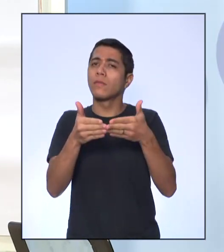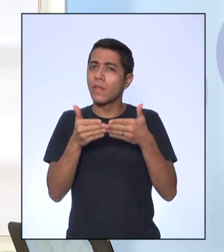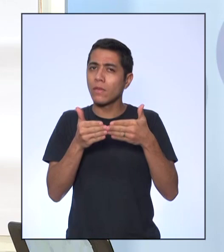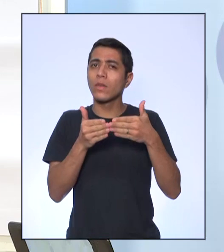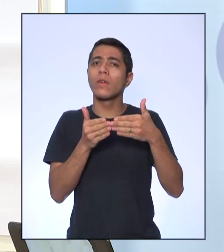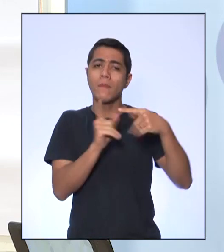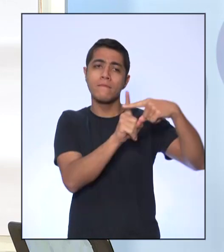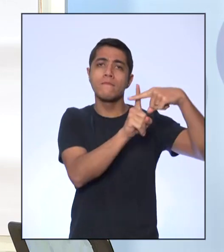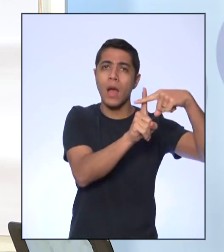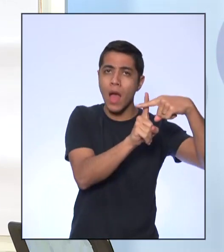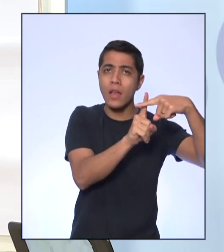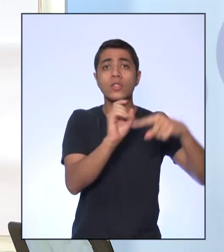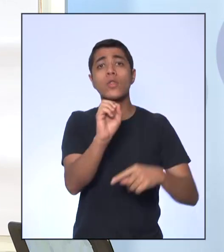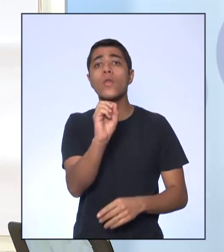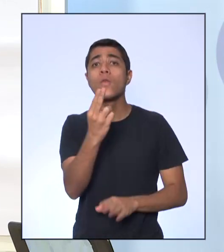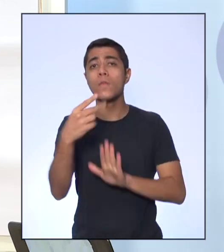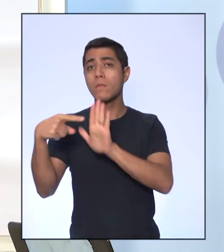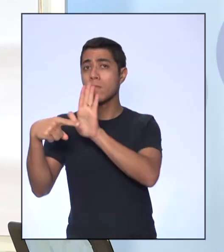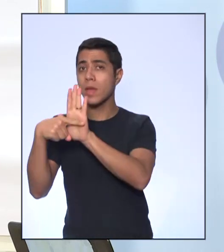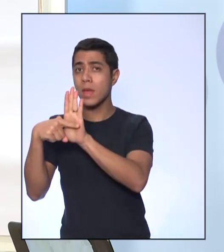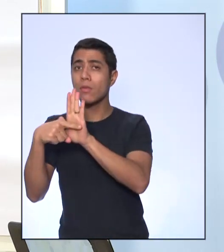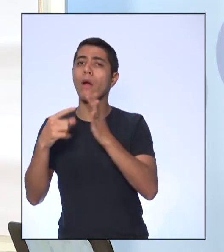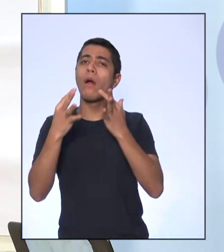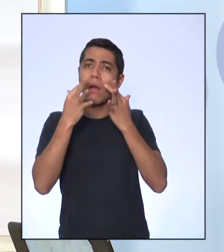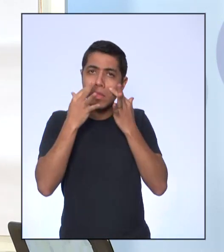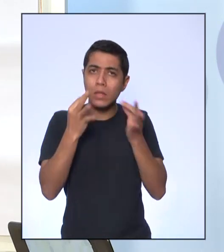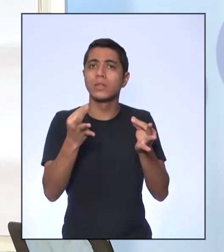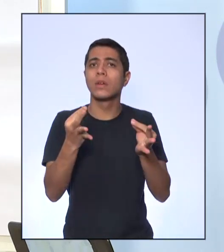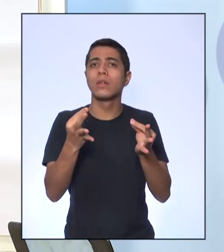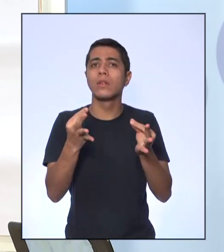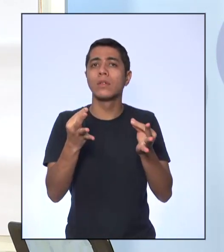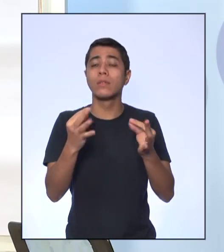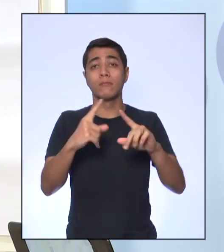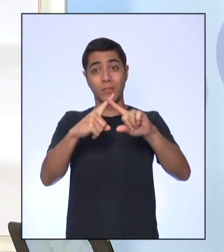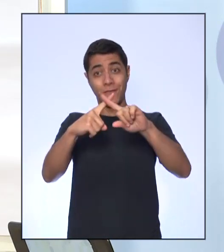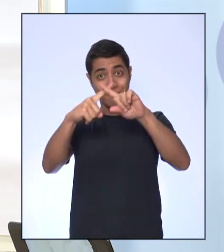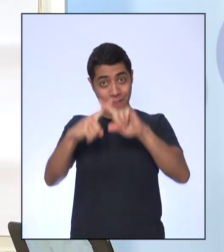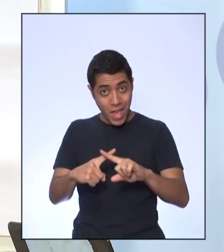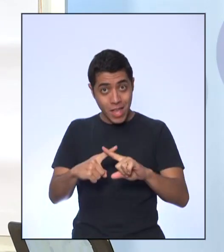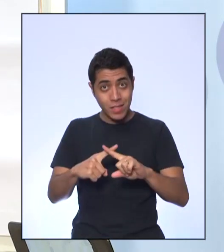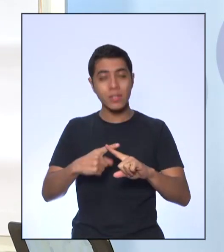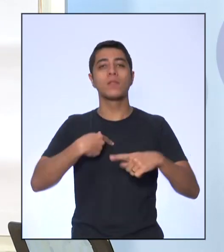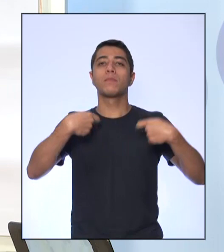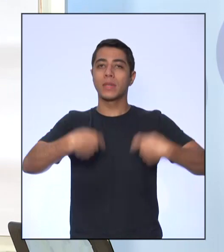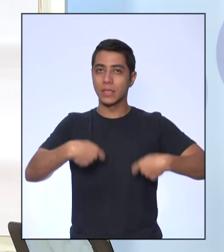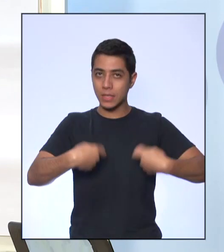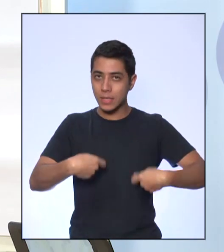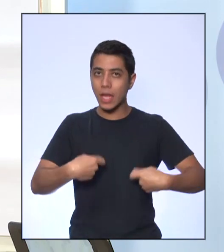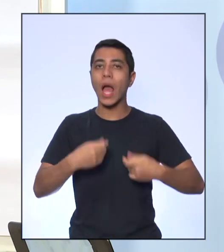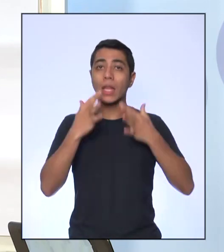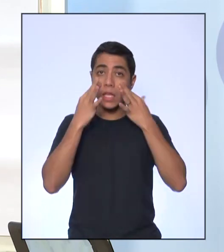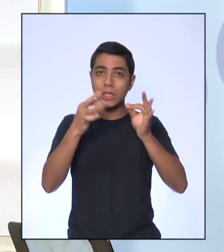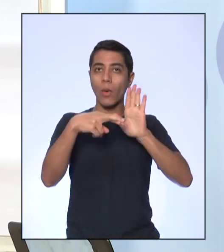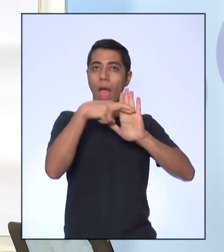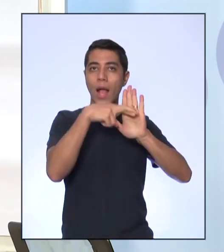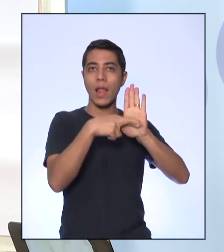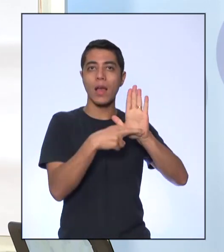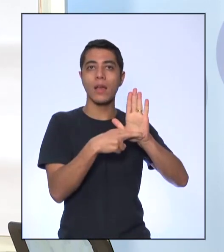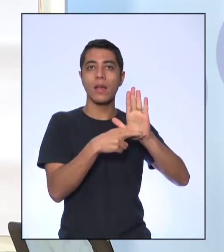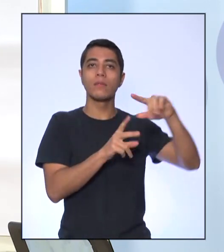sinais. Tomem cuidado com o sinal. É uma multiplicação, eu tenho que fazer regra de sinal. Esses termos são positivos aqui,